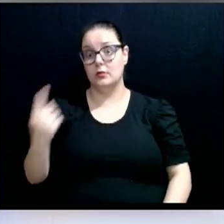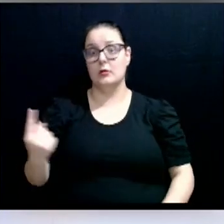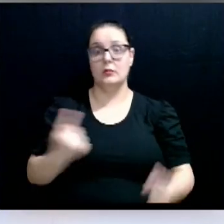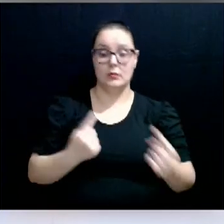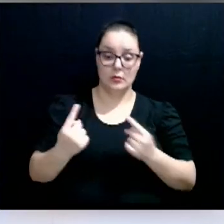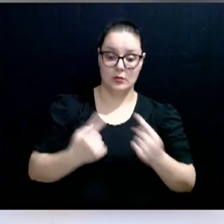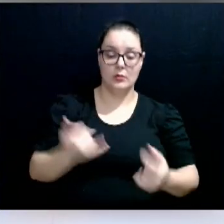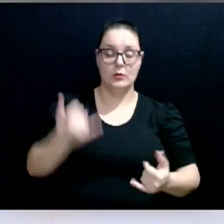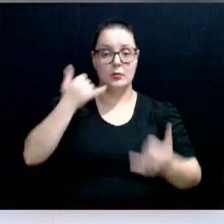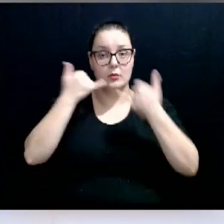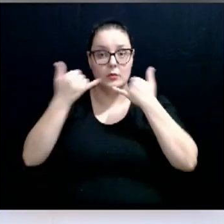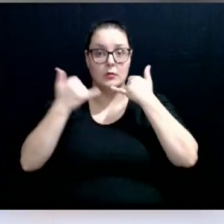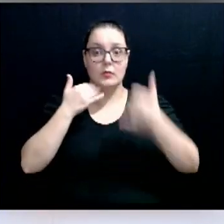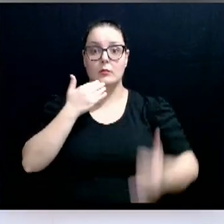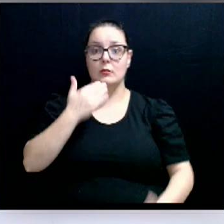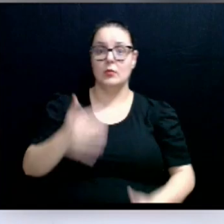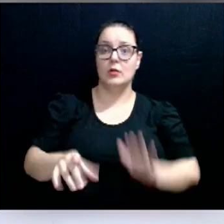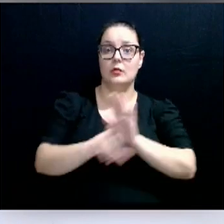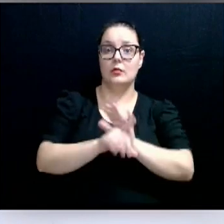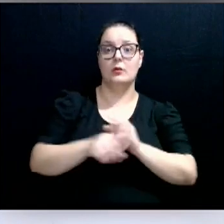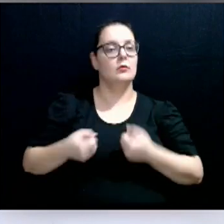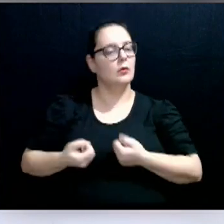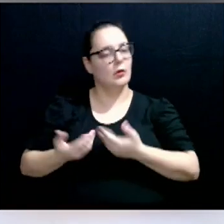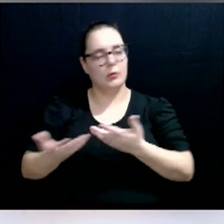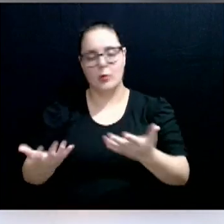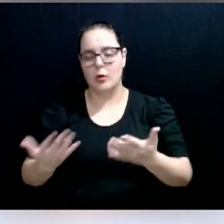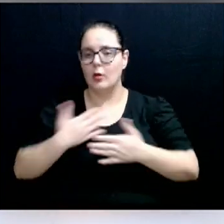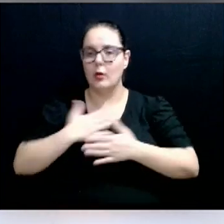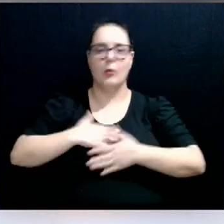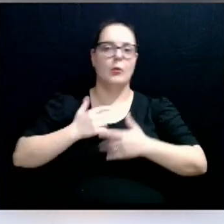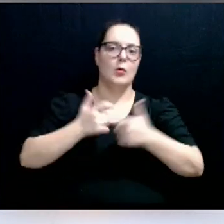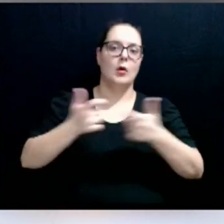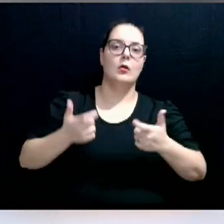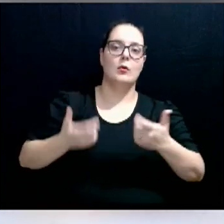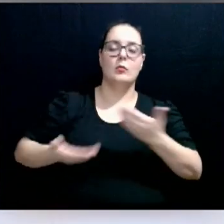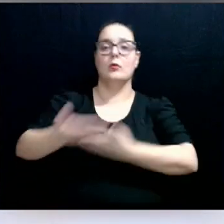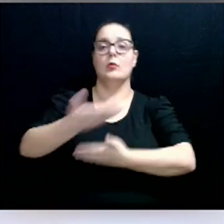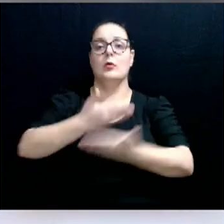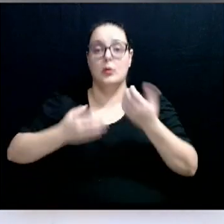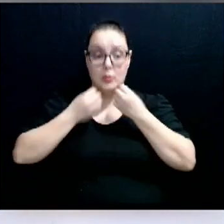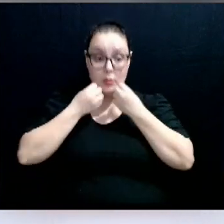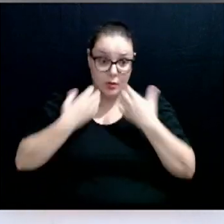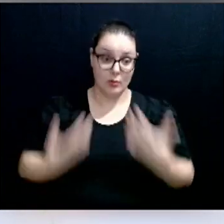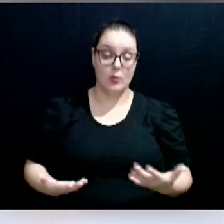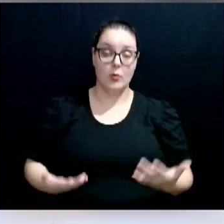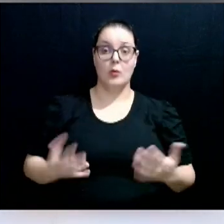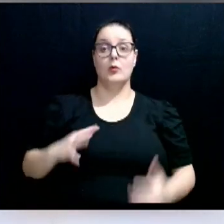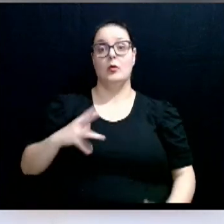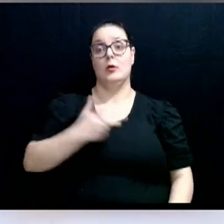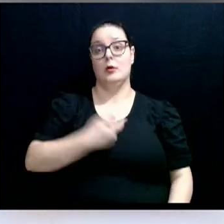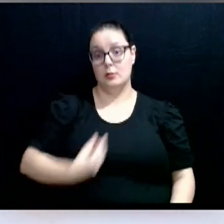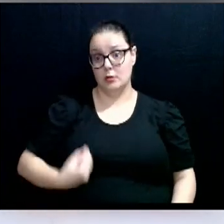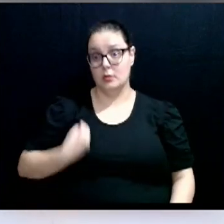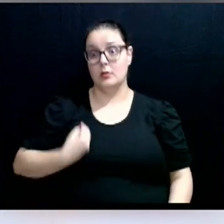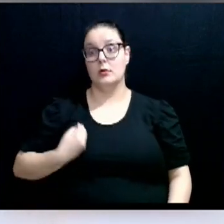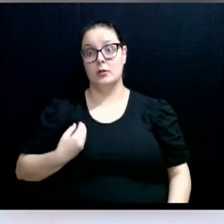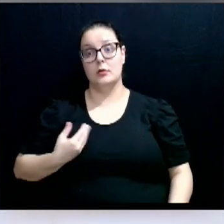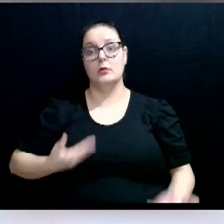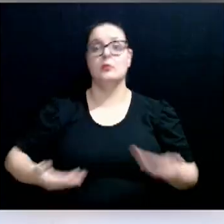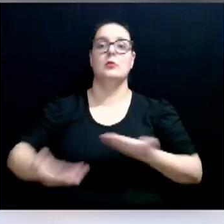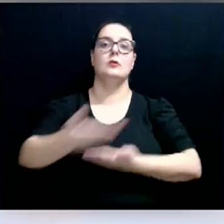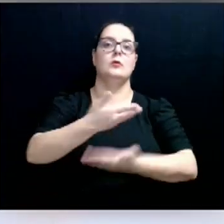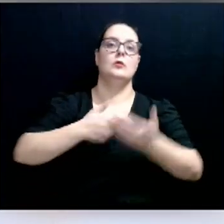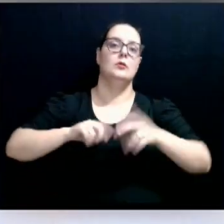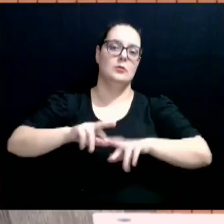pedido a lei, eu passo com o maior prazer, porque eu acho que a gente tem que socializar o que é bom, né? O que salva vidas. Então a gente tem socializado isso com vários